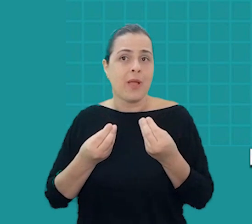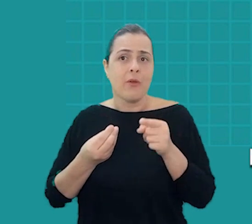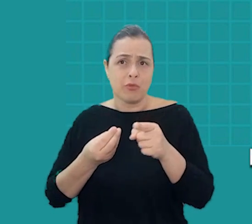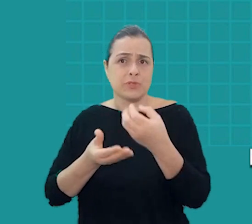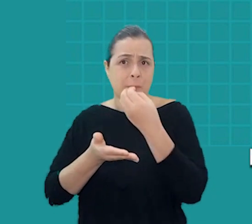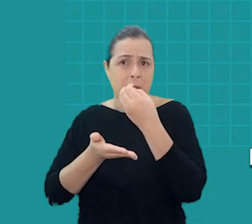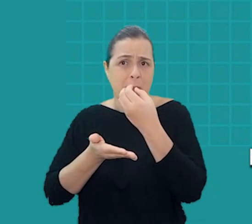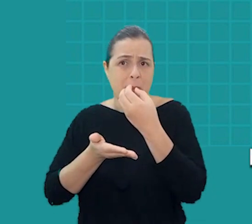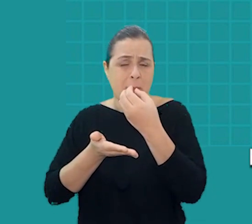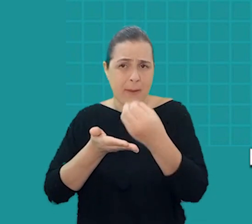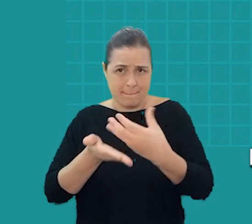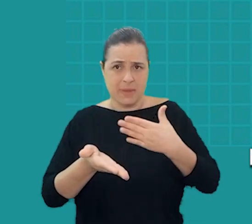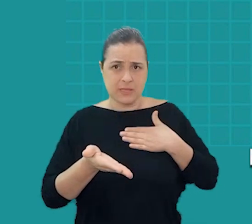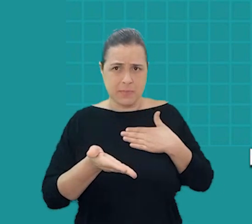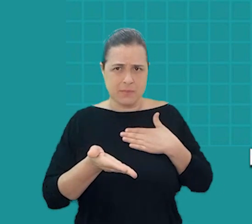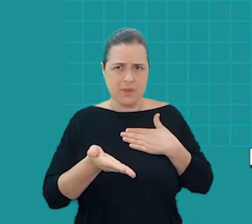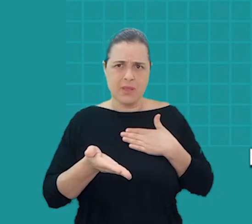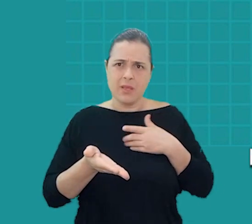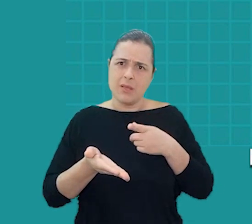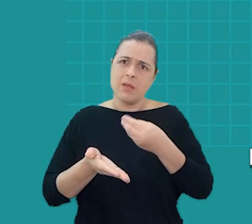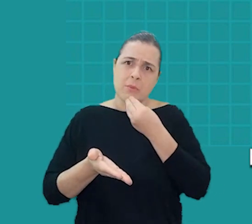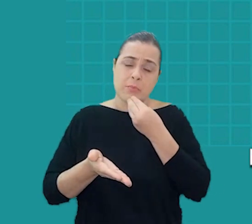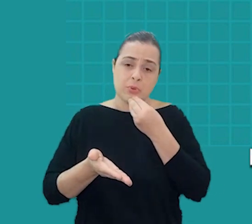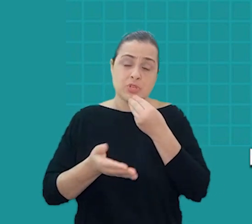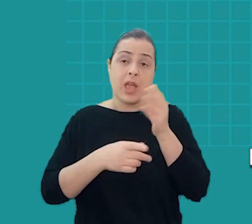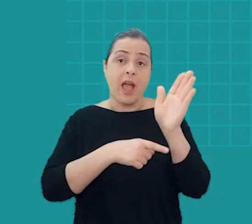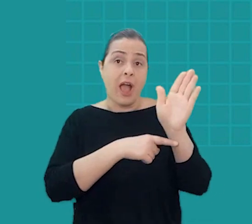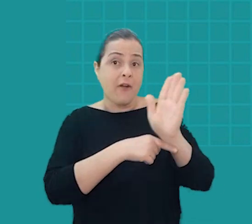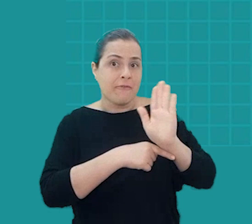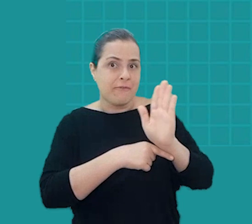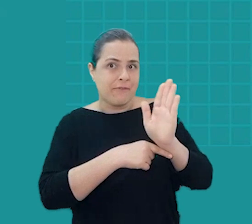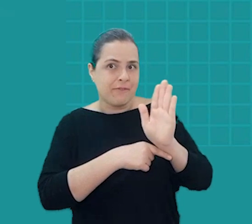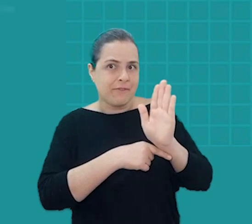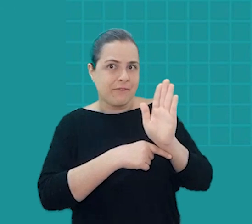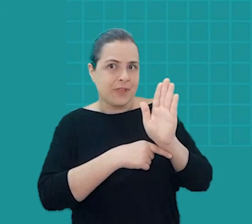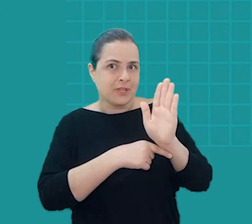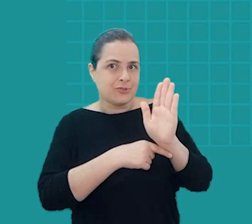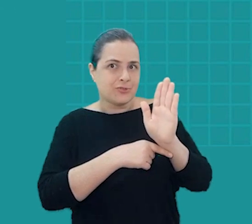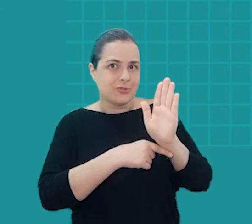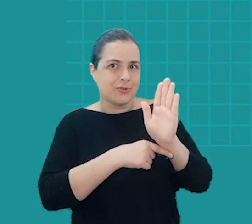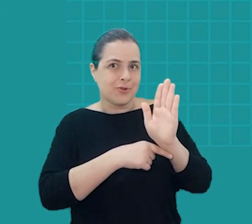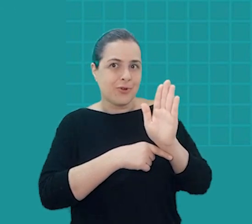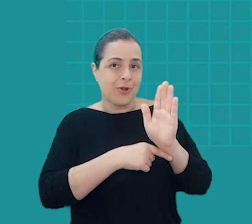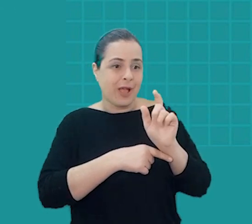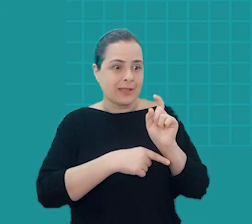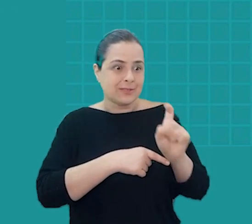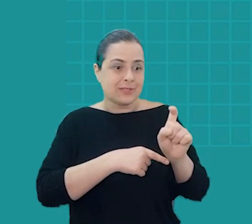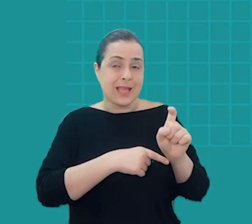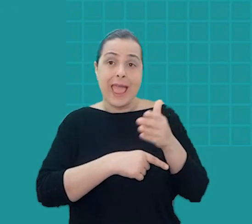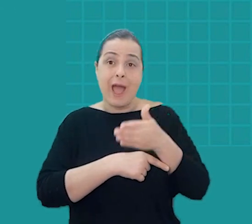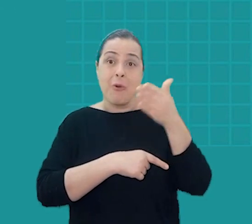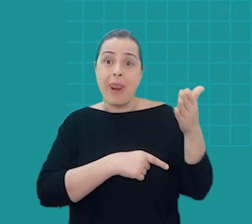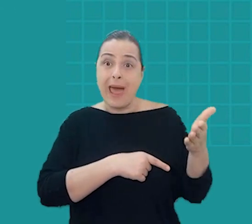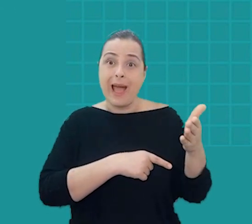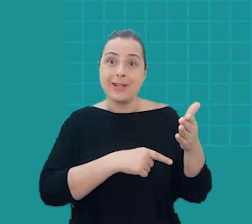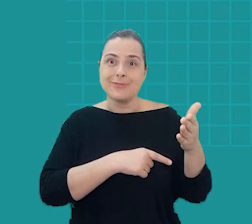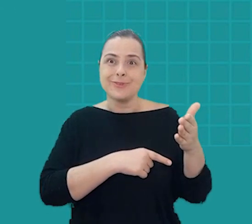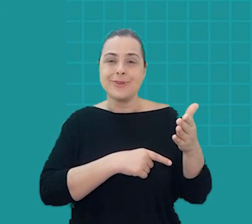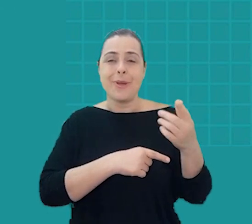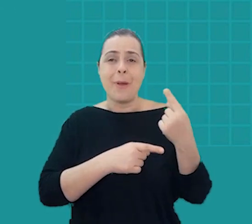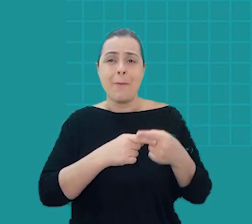de recursos para ligar para a sua família na Ucrânia. E quando ele inventou, a gente está o tempo todo